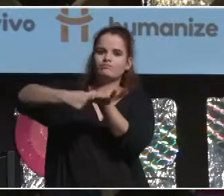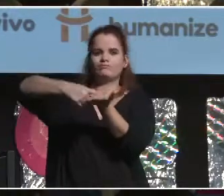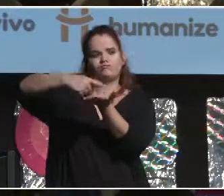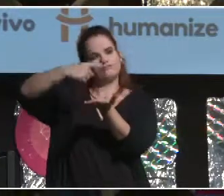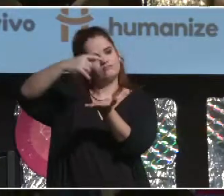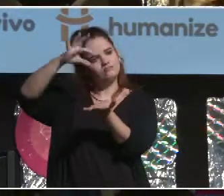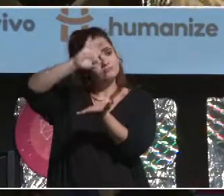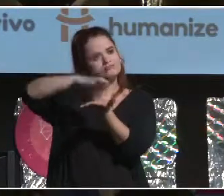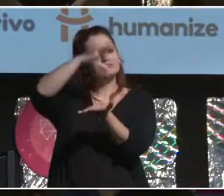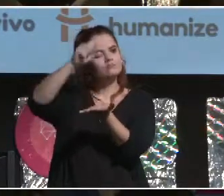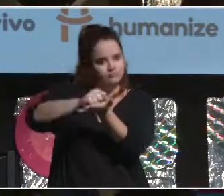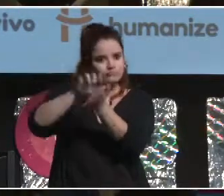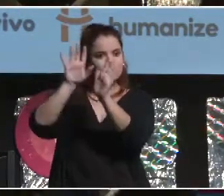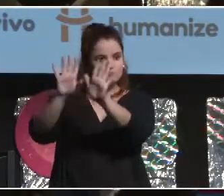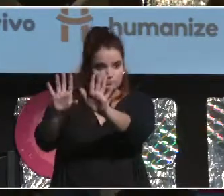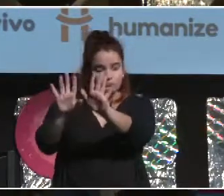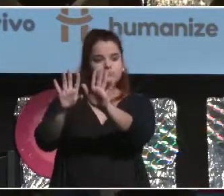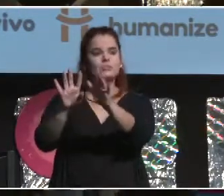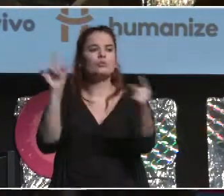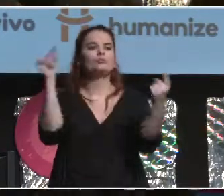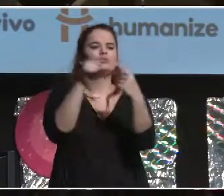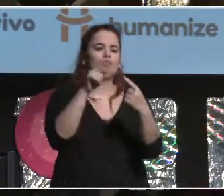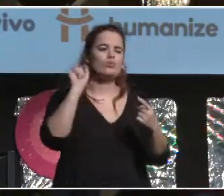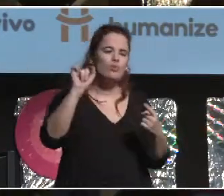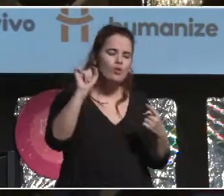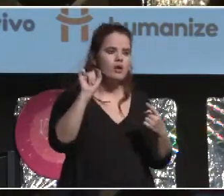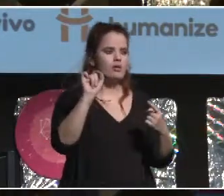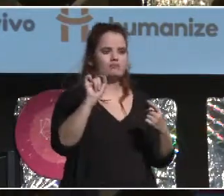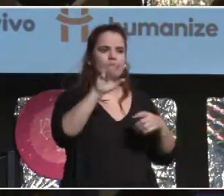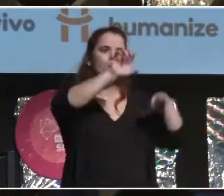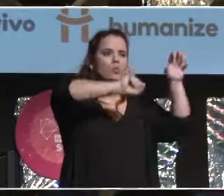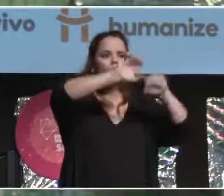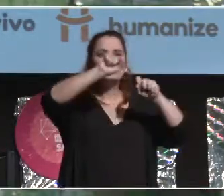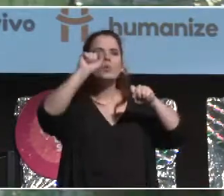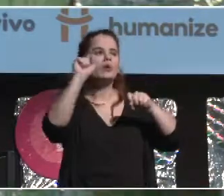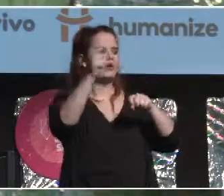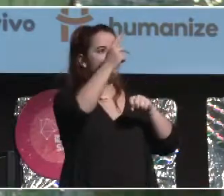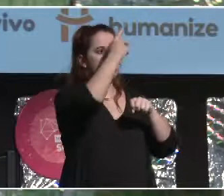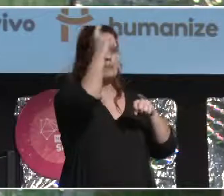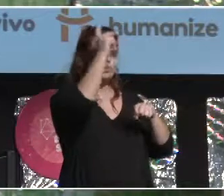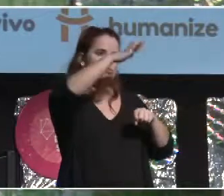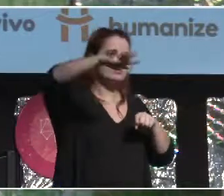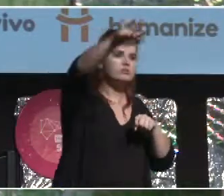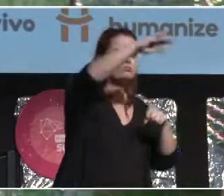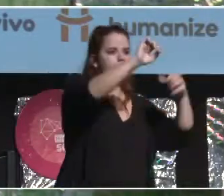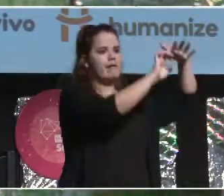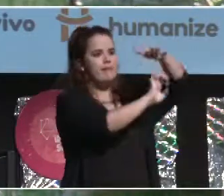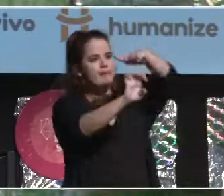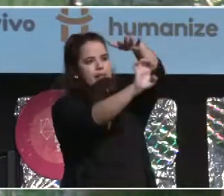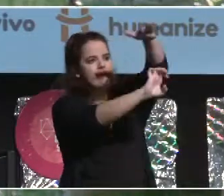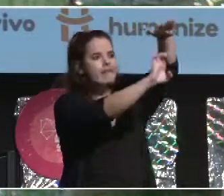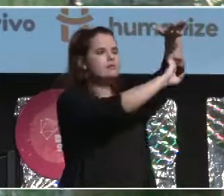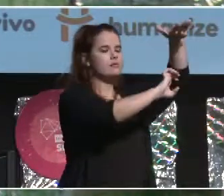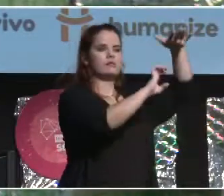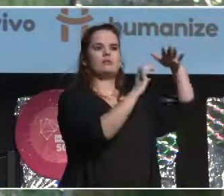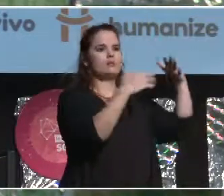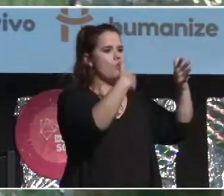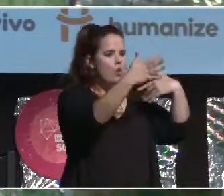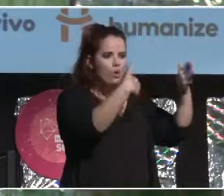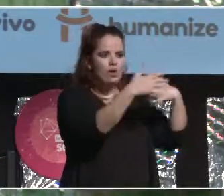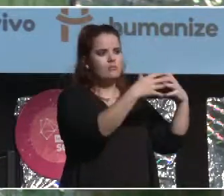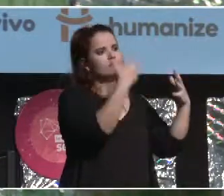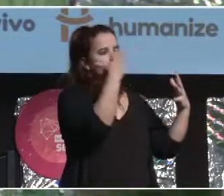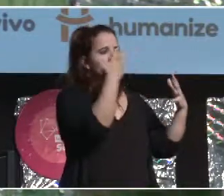coletivamente, né? Buscando que vários experts, organizações da sociedade civil pudessem contribuir para essa agenda. E